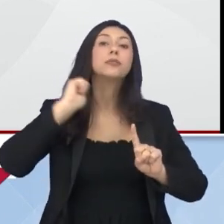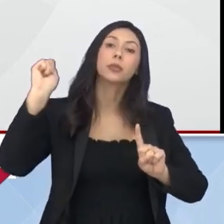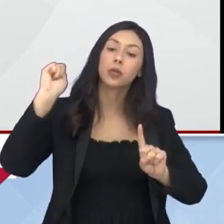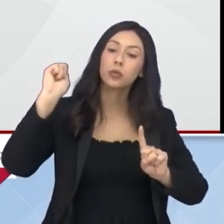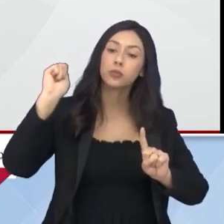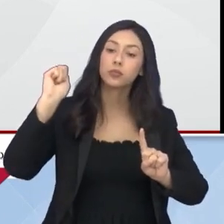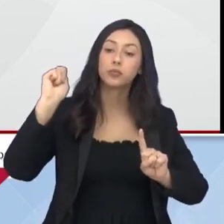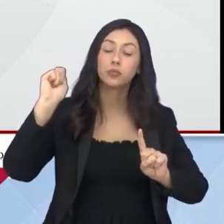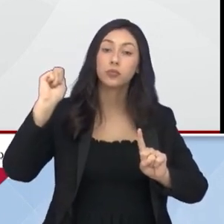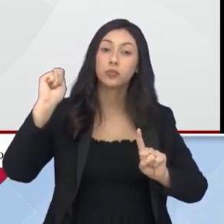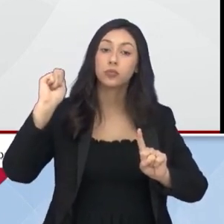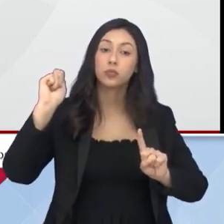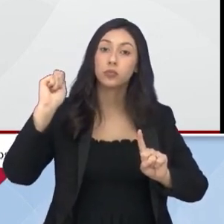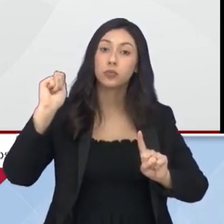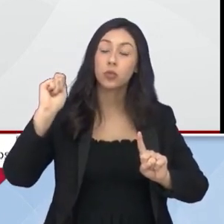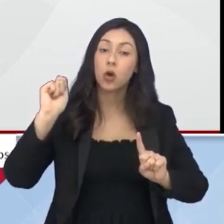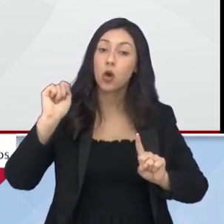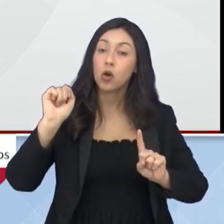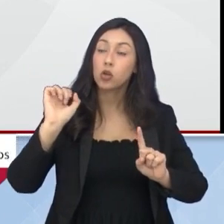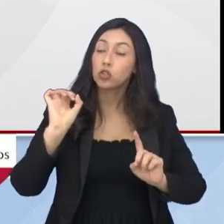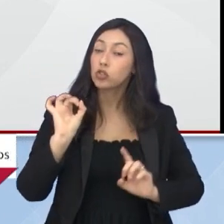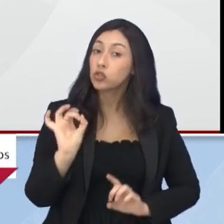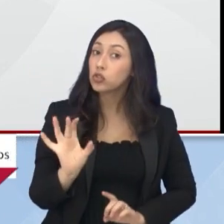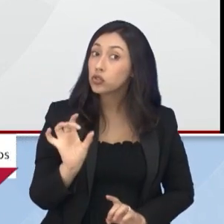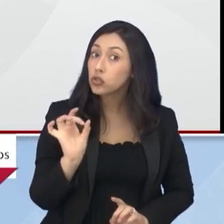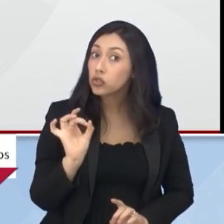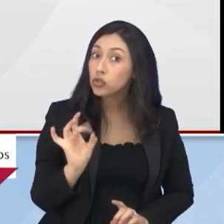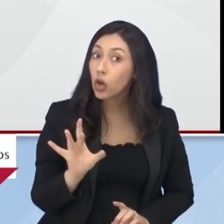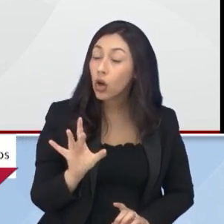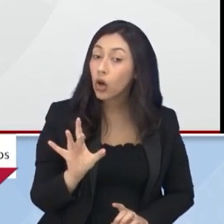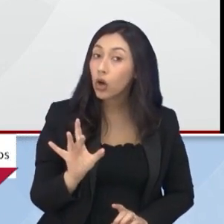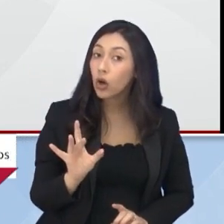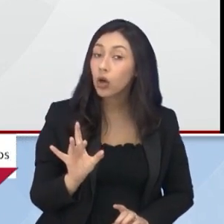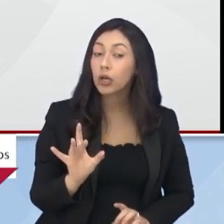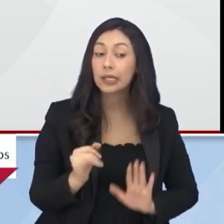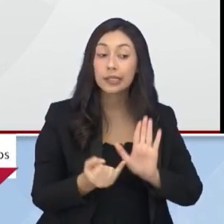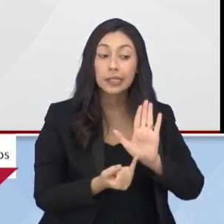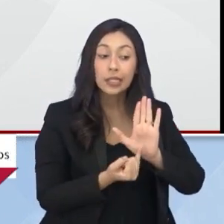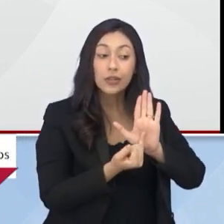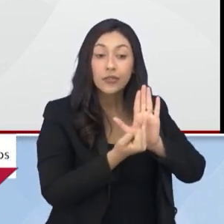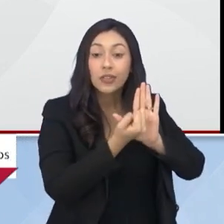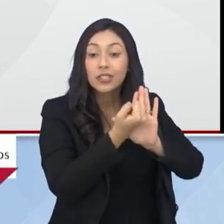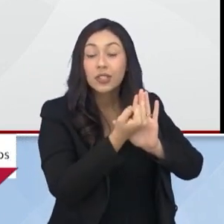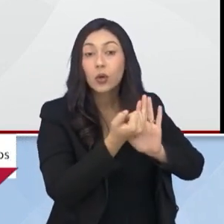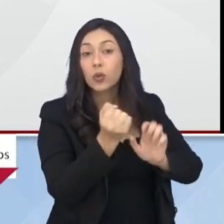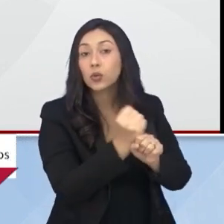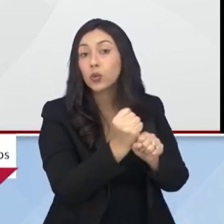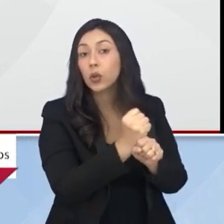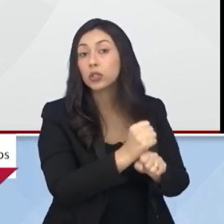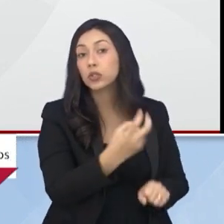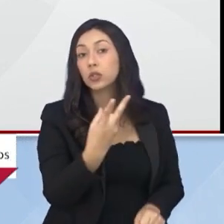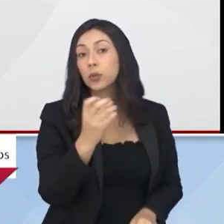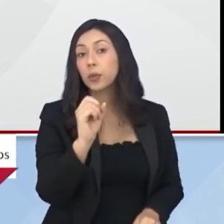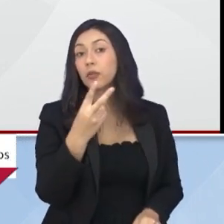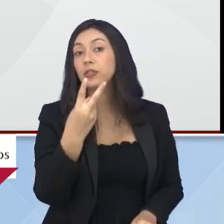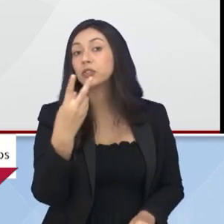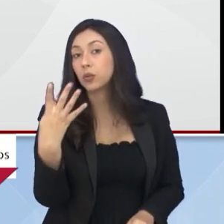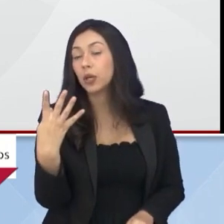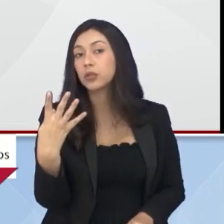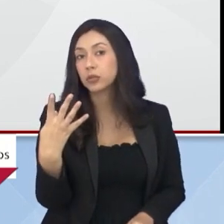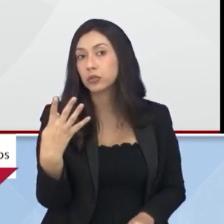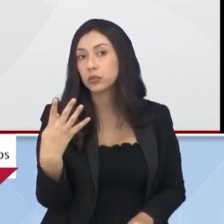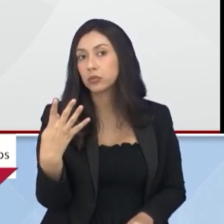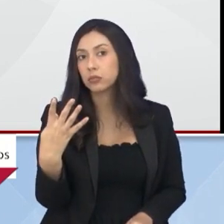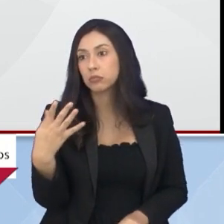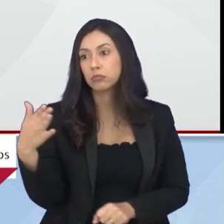eu só posso dar a recomposição da inflação deste ano ou seja de 1eo de